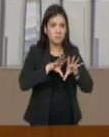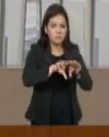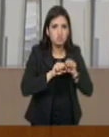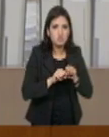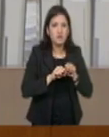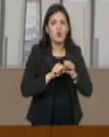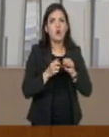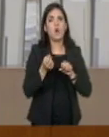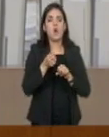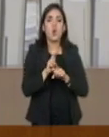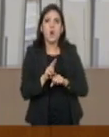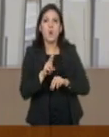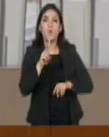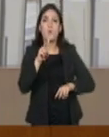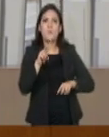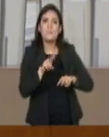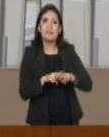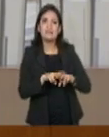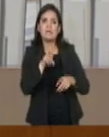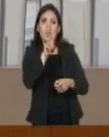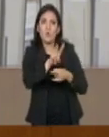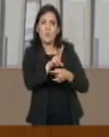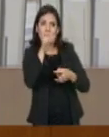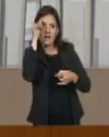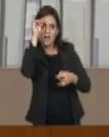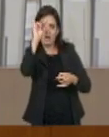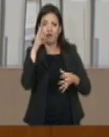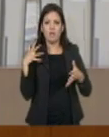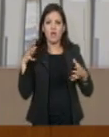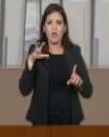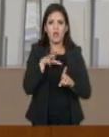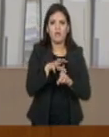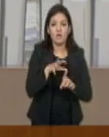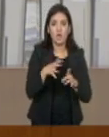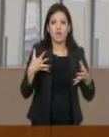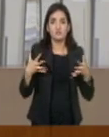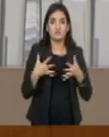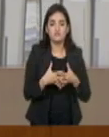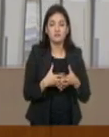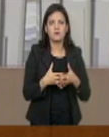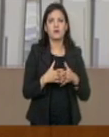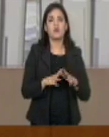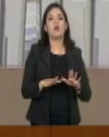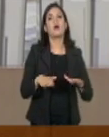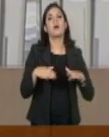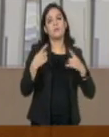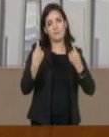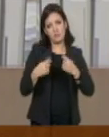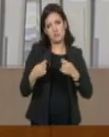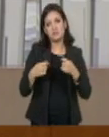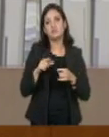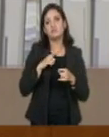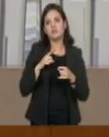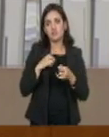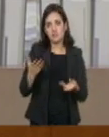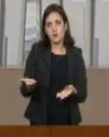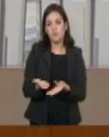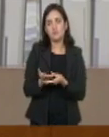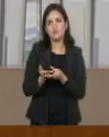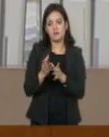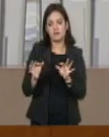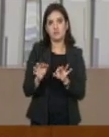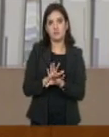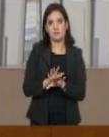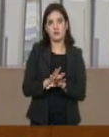julgado. Não é um desejo do juiz, não é um desejo de outrem que não